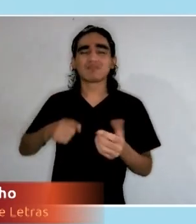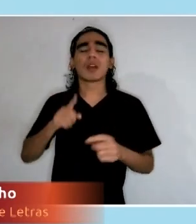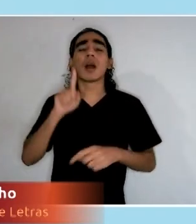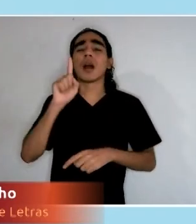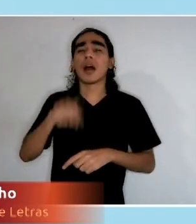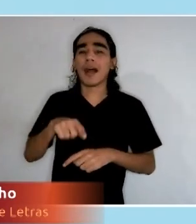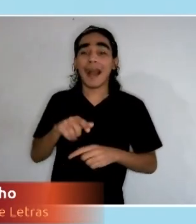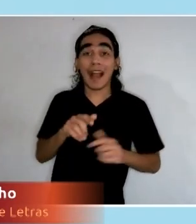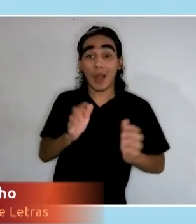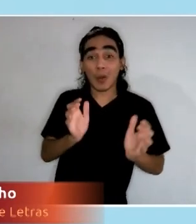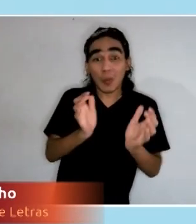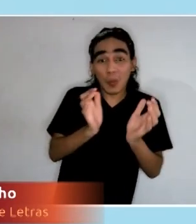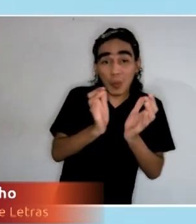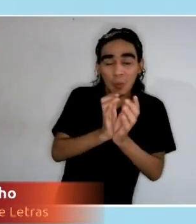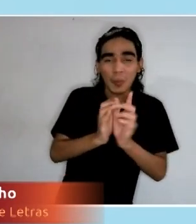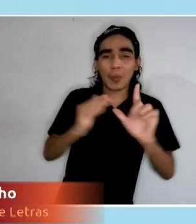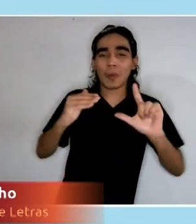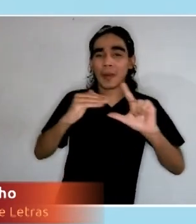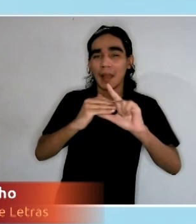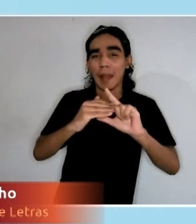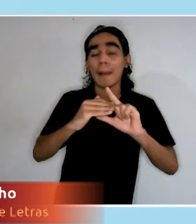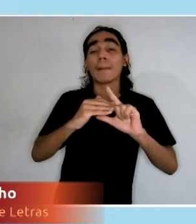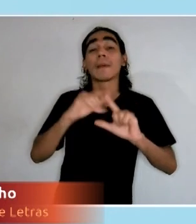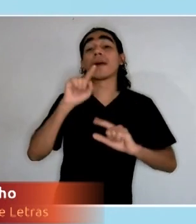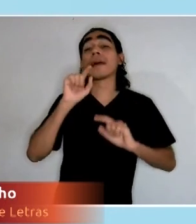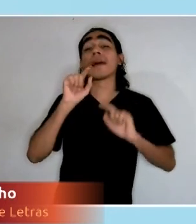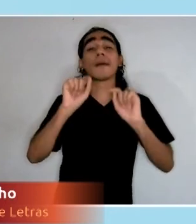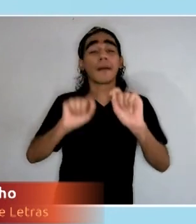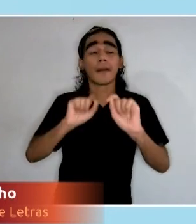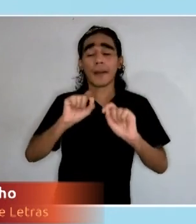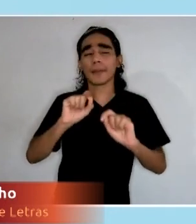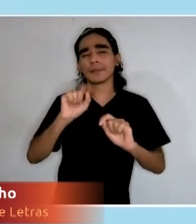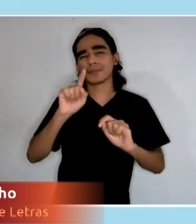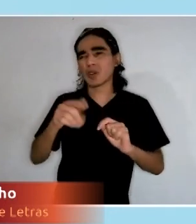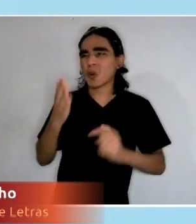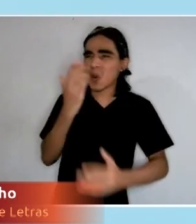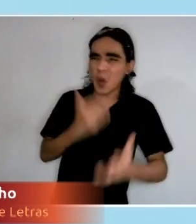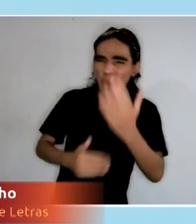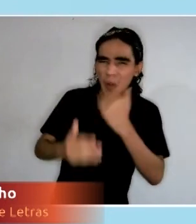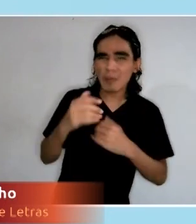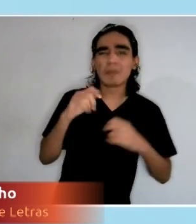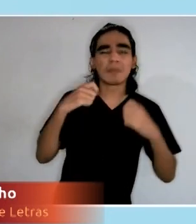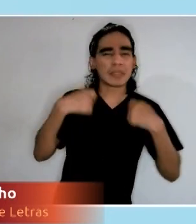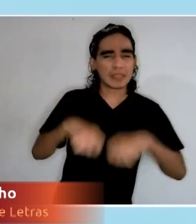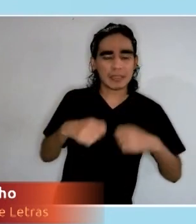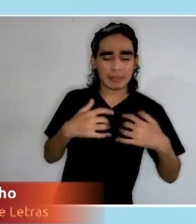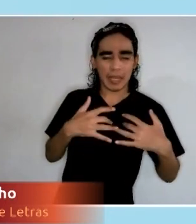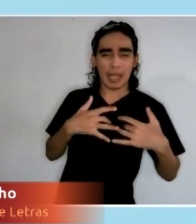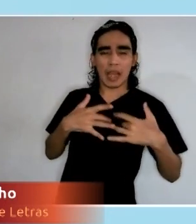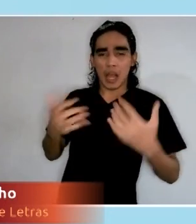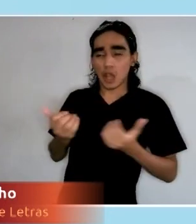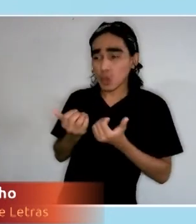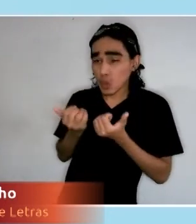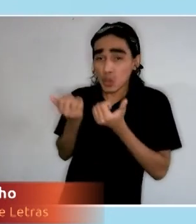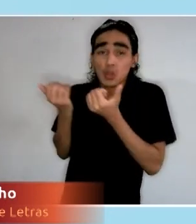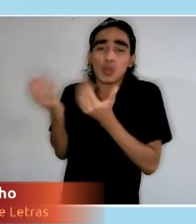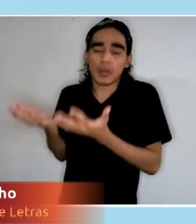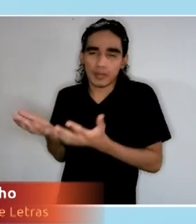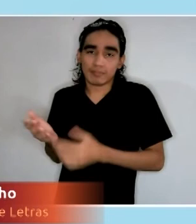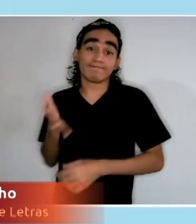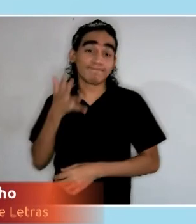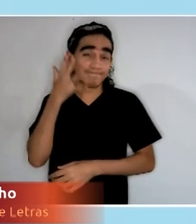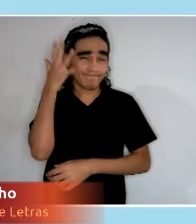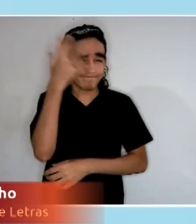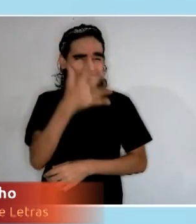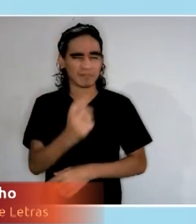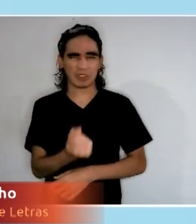come muito, que ela deveria, né, doar parte do que come, né? Inclusive um discurso meio estranho, né, de que a